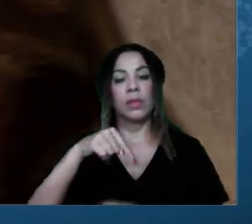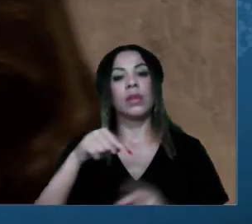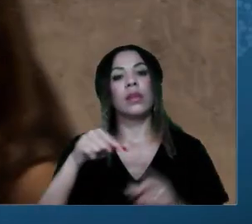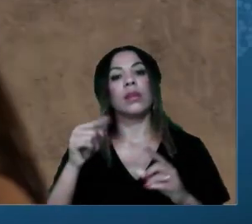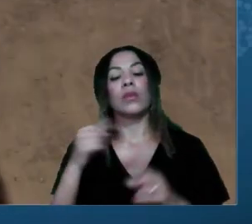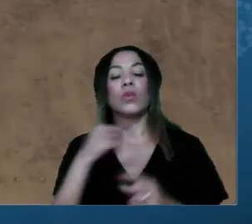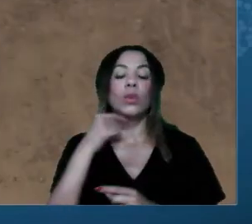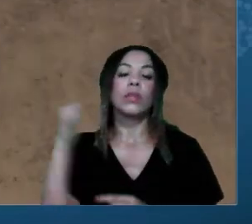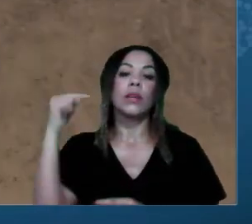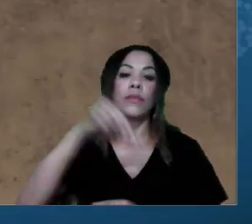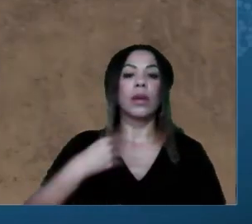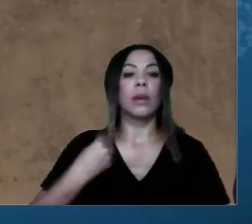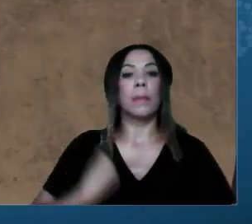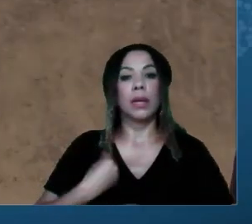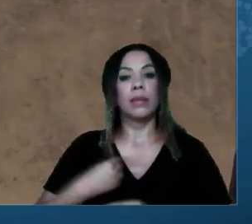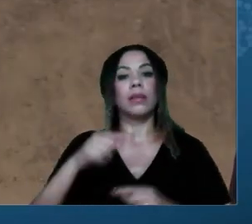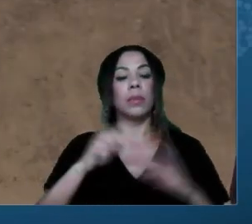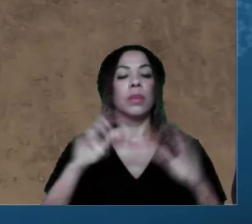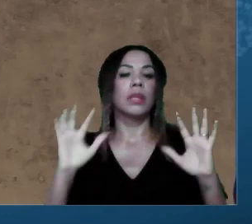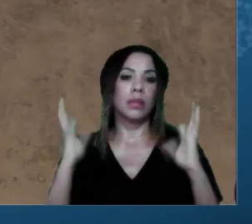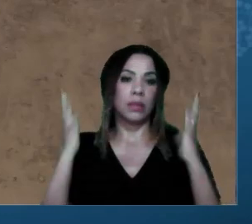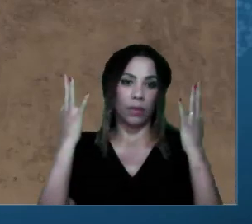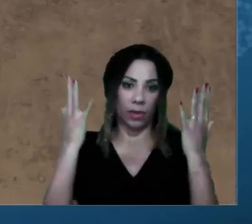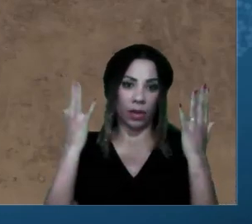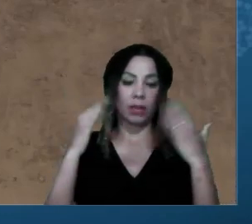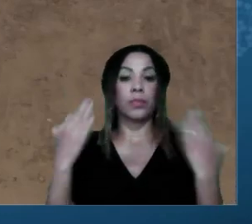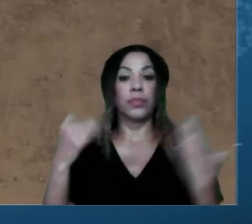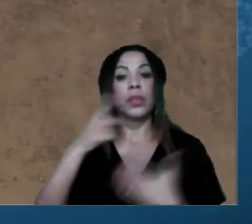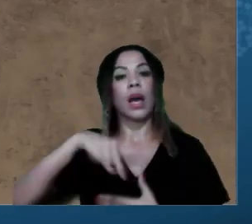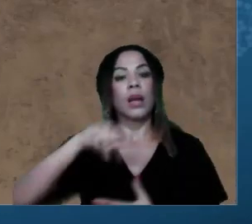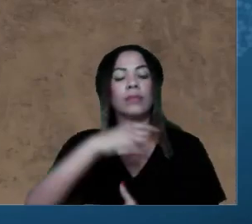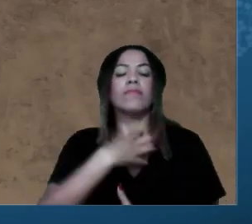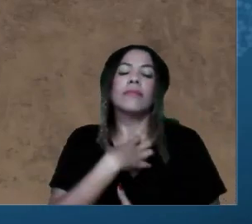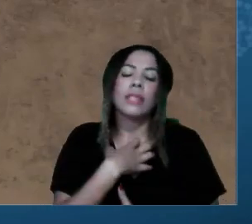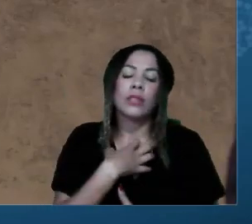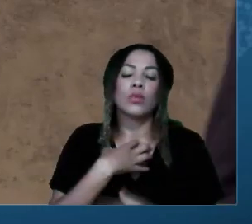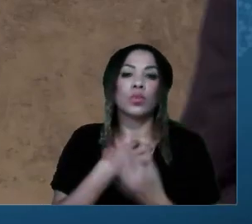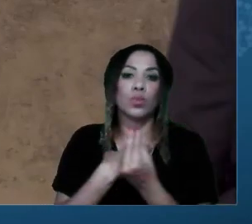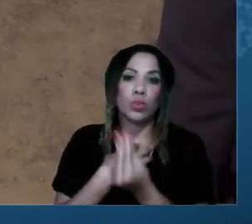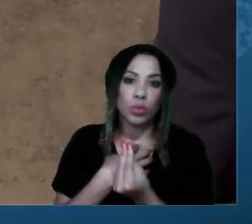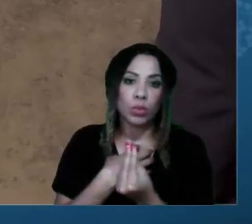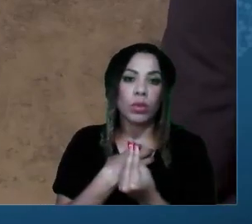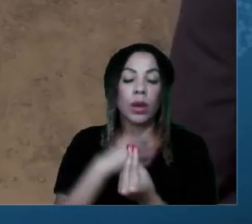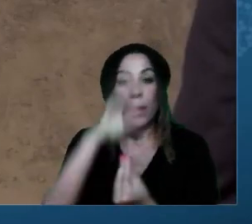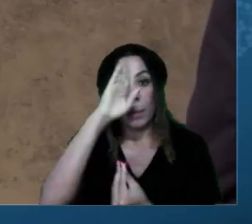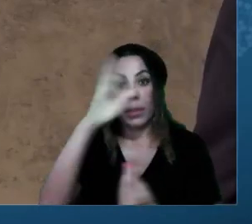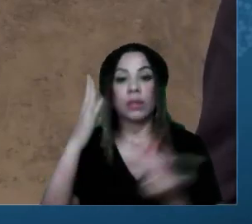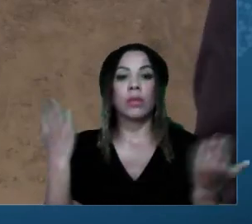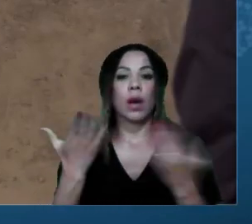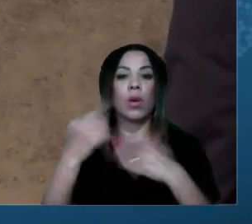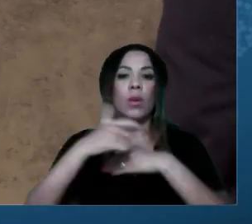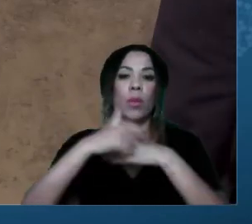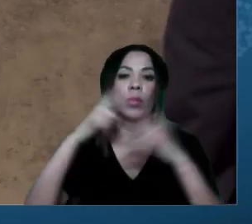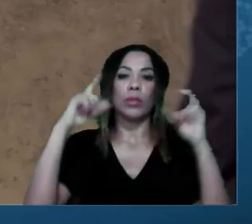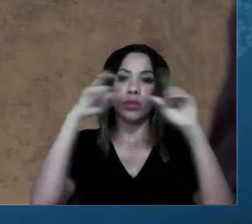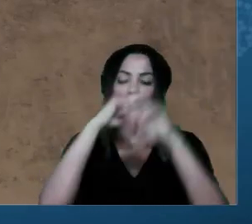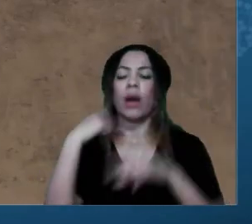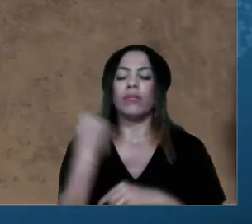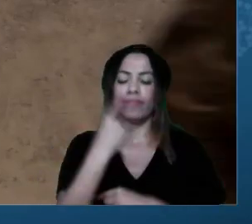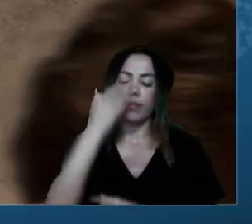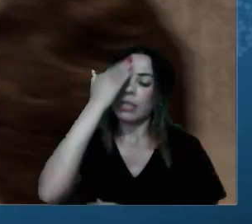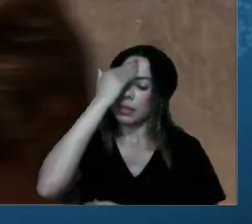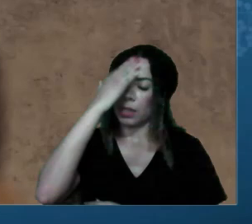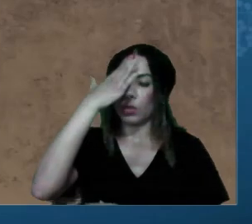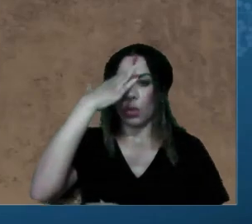toda essa celebração, né? Então a gente sente muito, principalmente nesse momento difícil, a gente entende, mas a gente queria